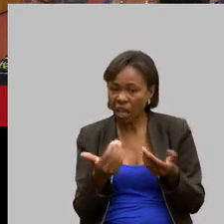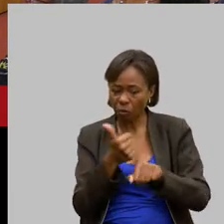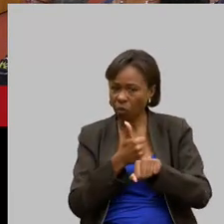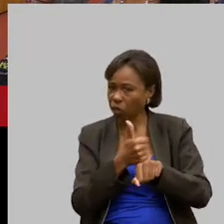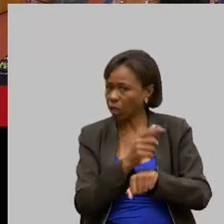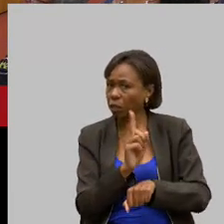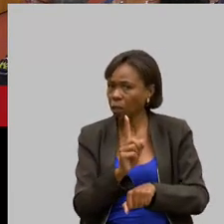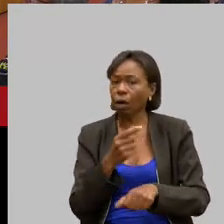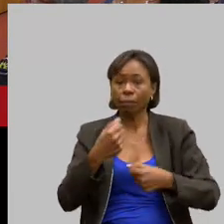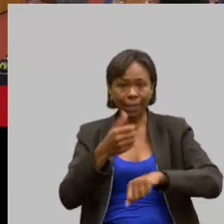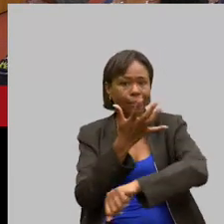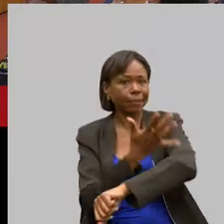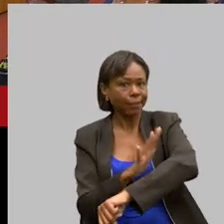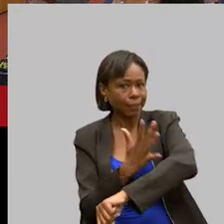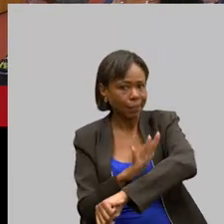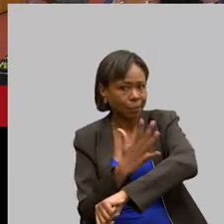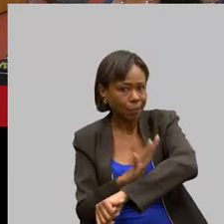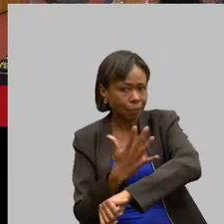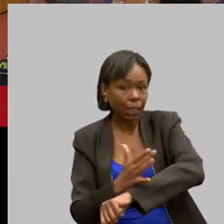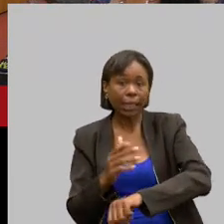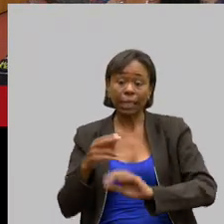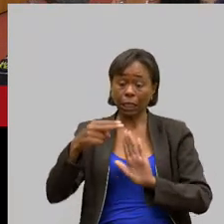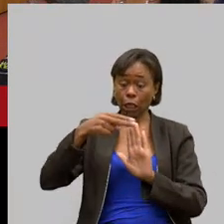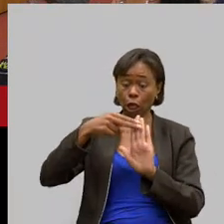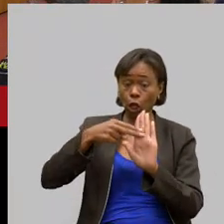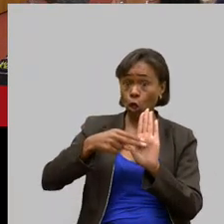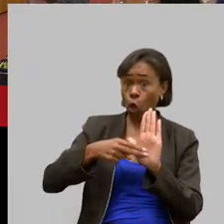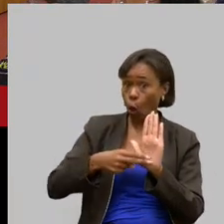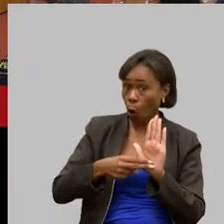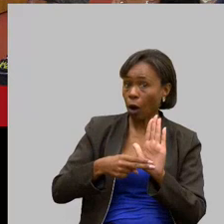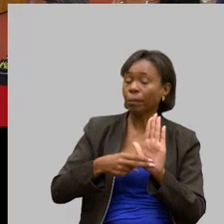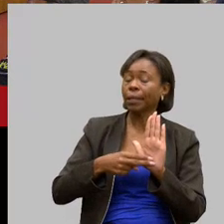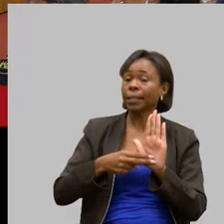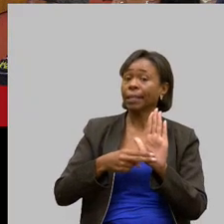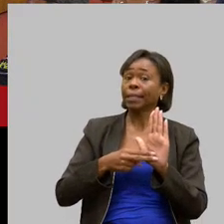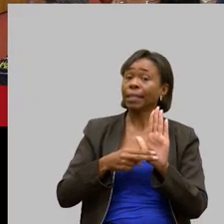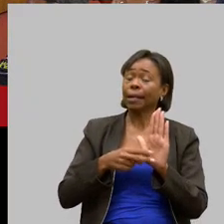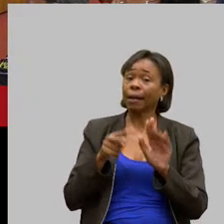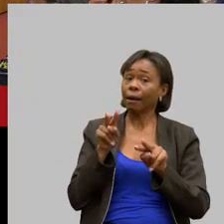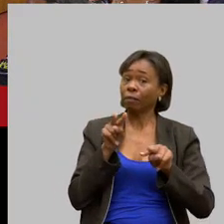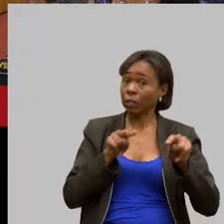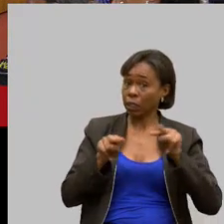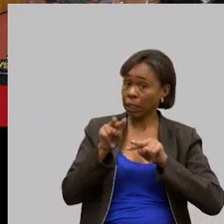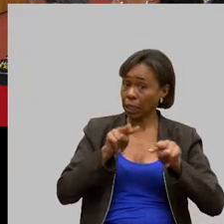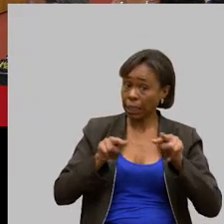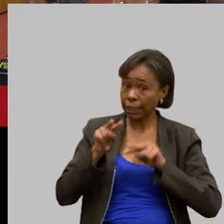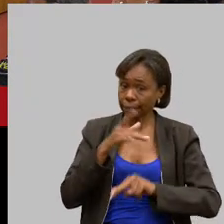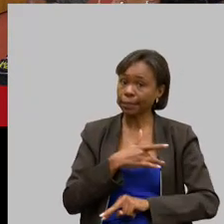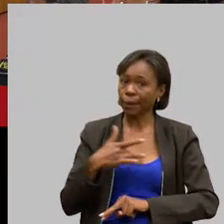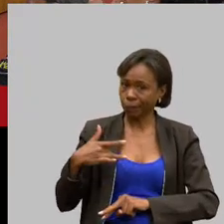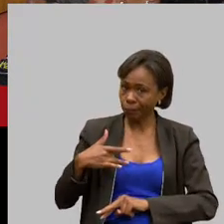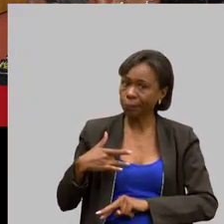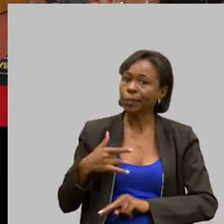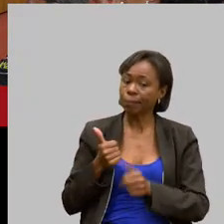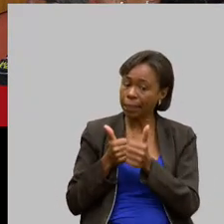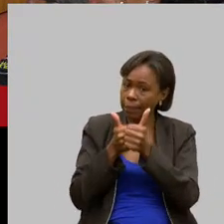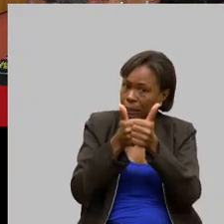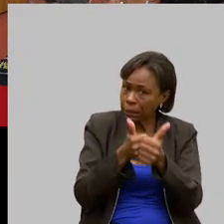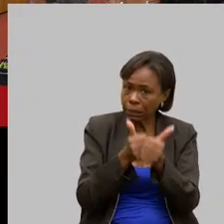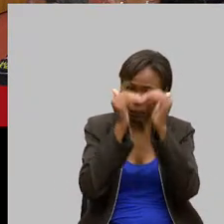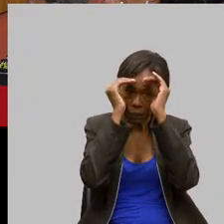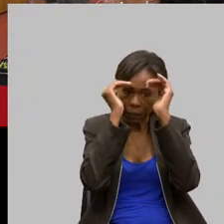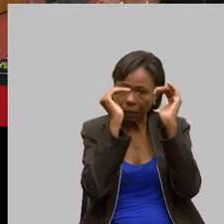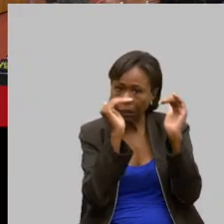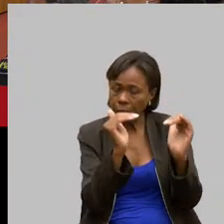treinamento a gente tem normas da vigilância sanitária para est sendo seguidas então né tem que ficar muito